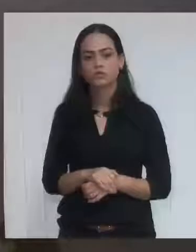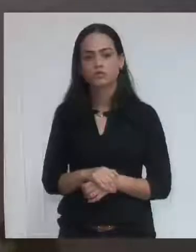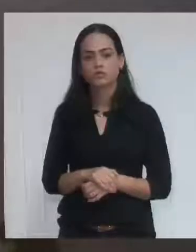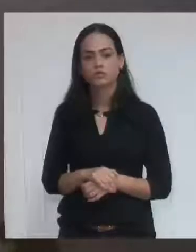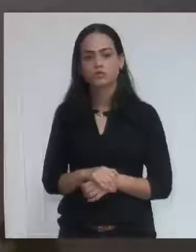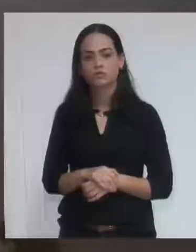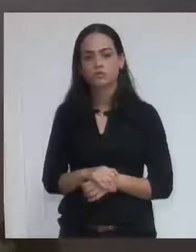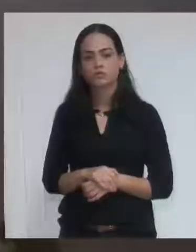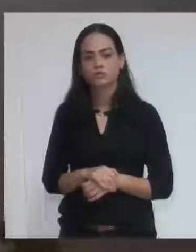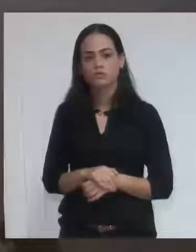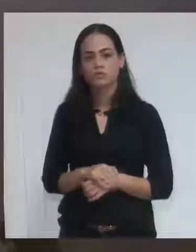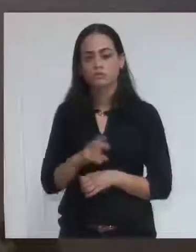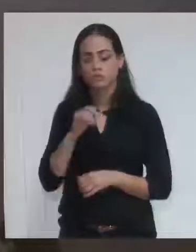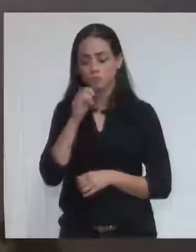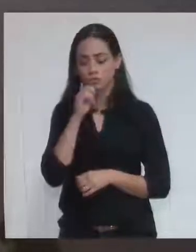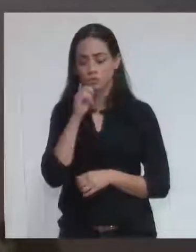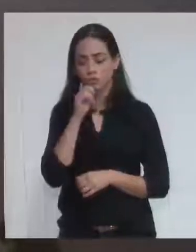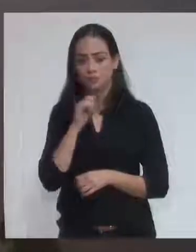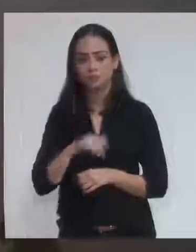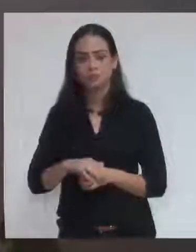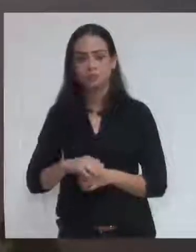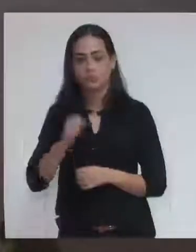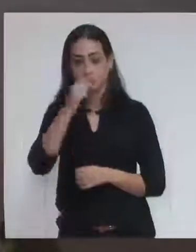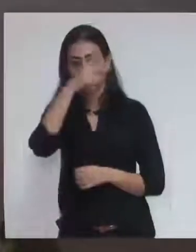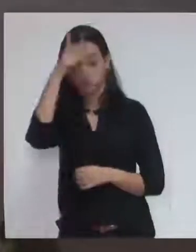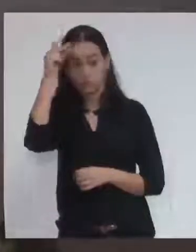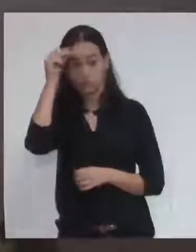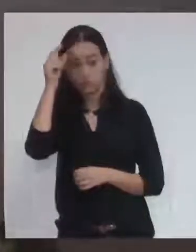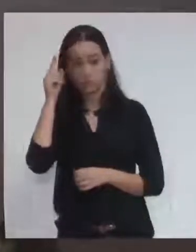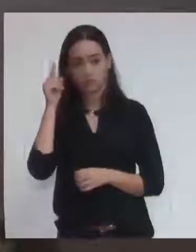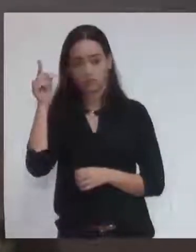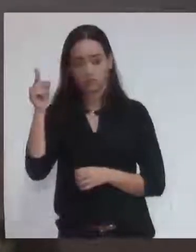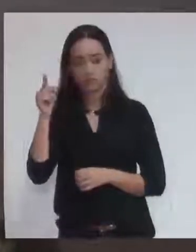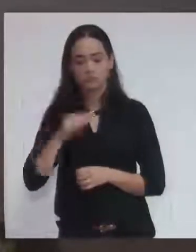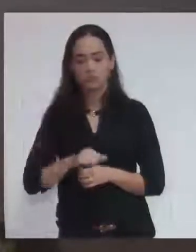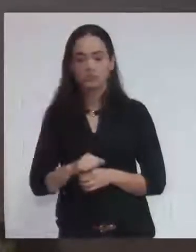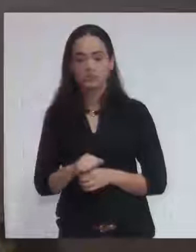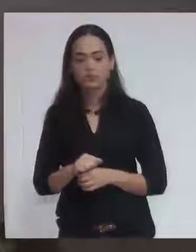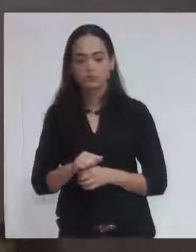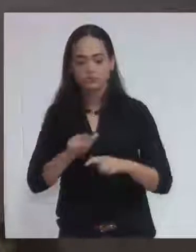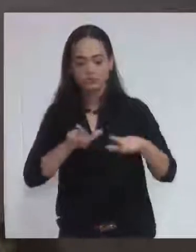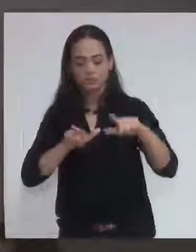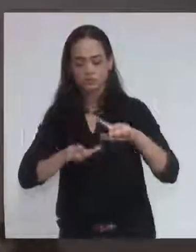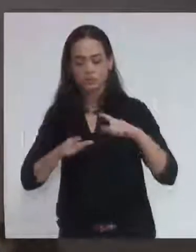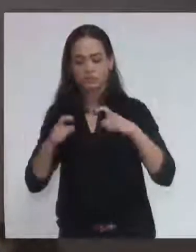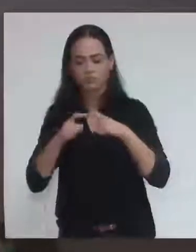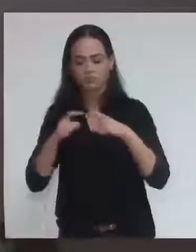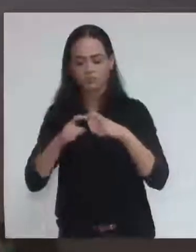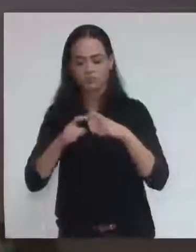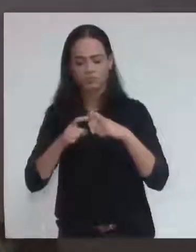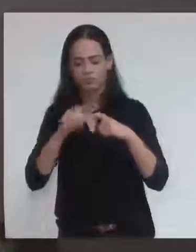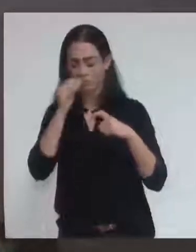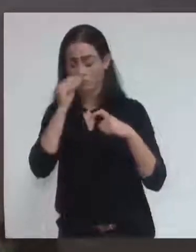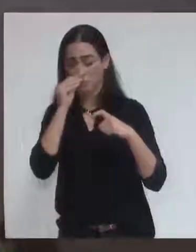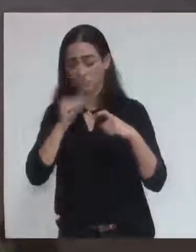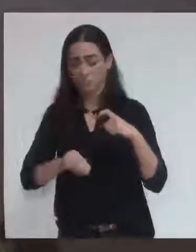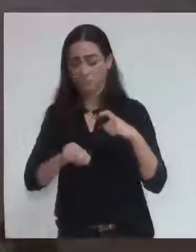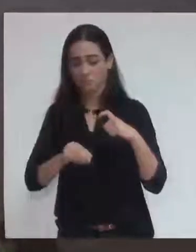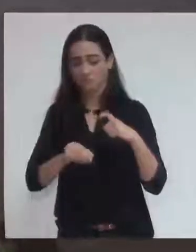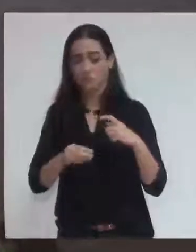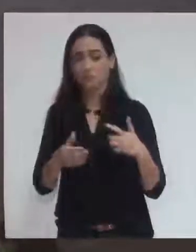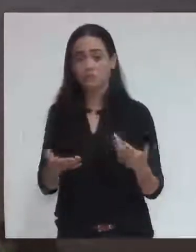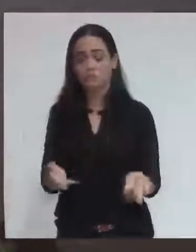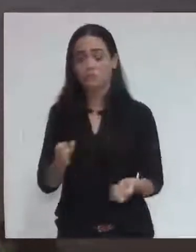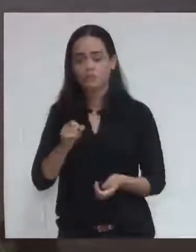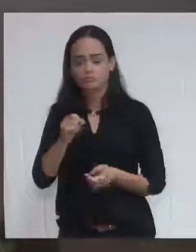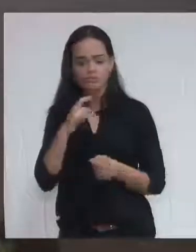a prefeitura, como empregador, ela não pode rejeitar um atestado médico que for válido pelo servidor. Se tem